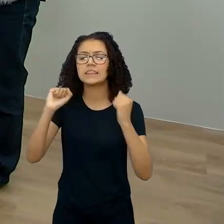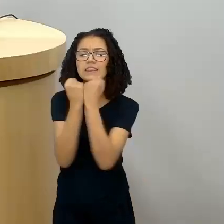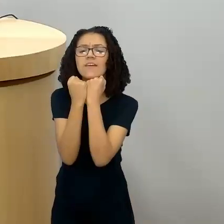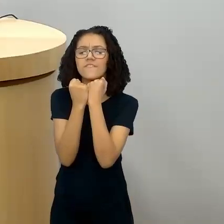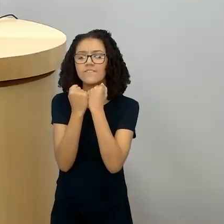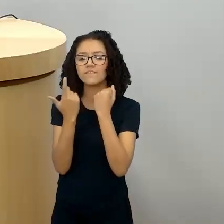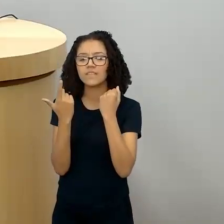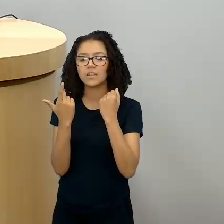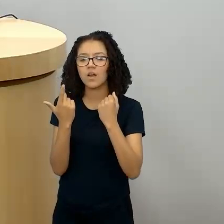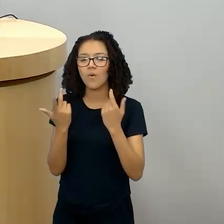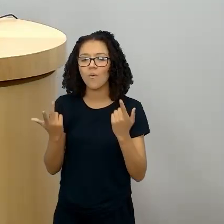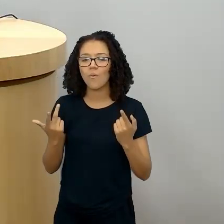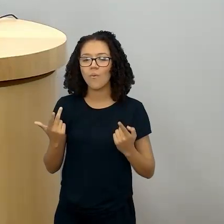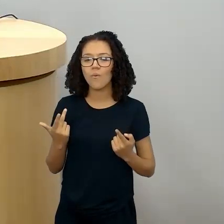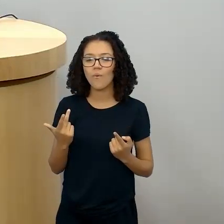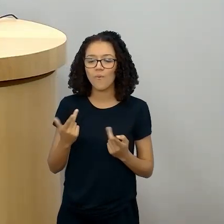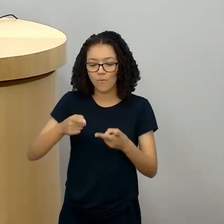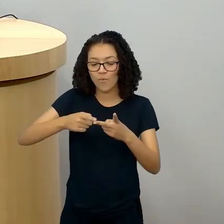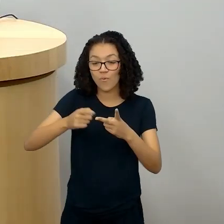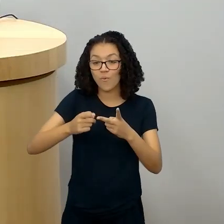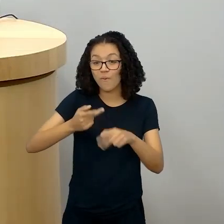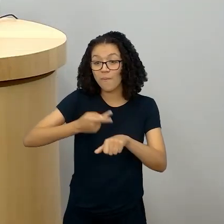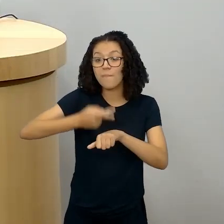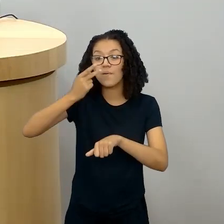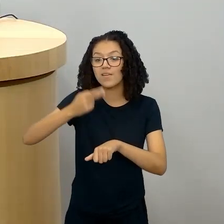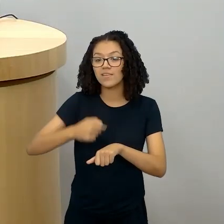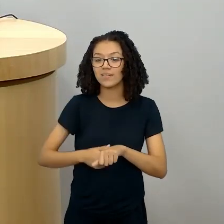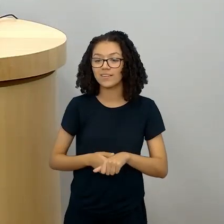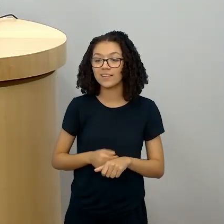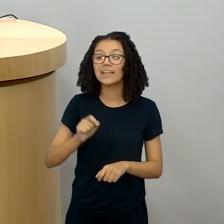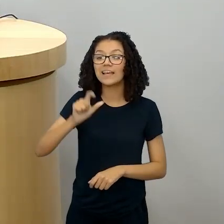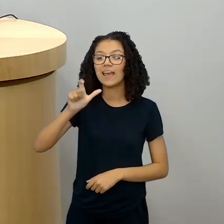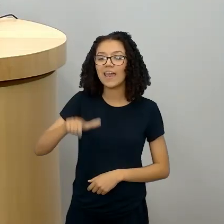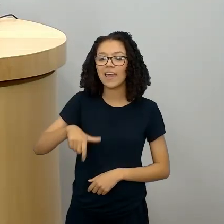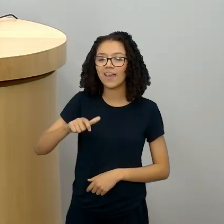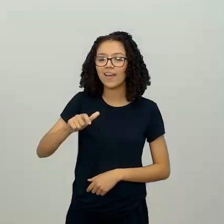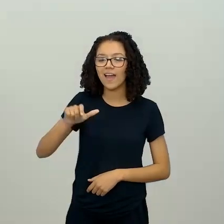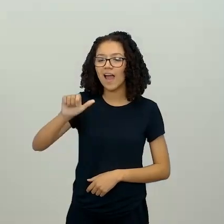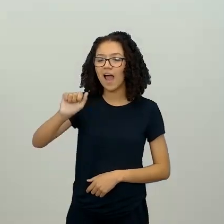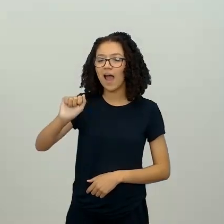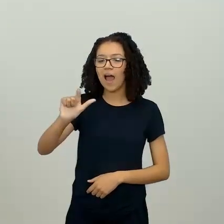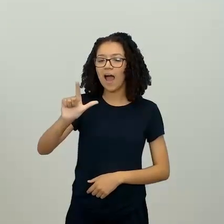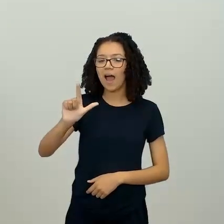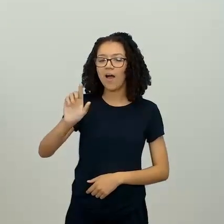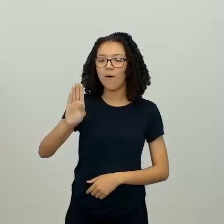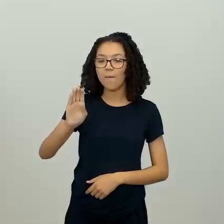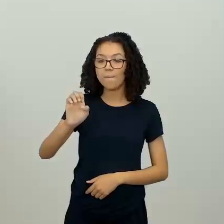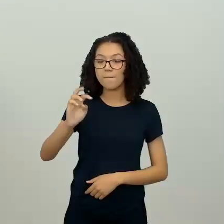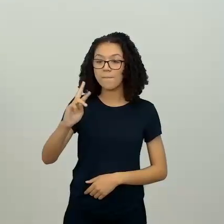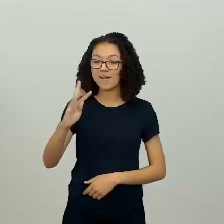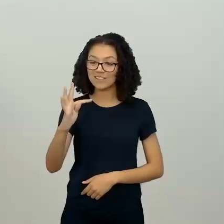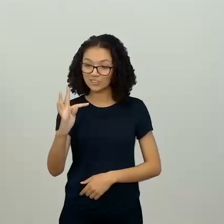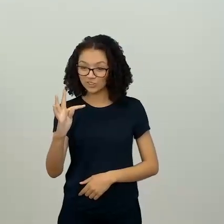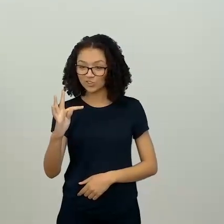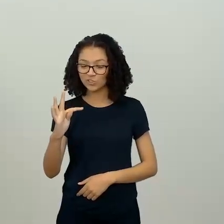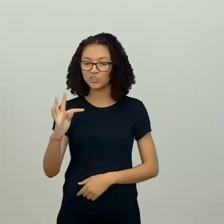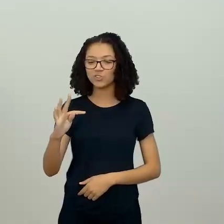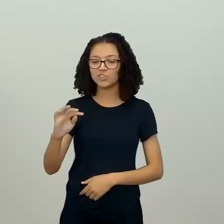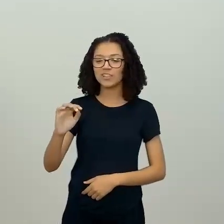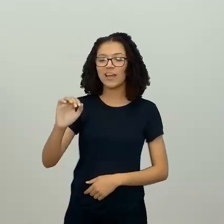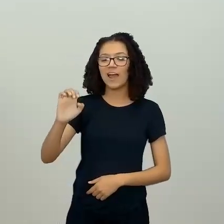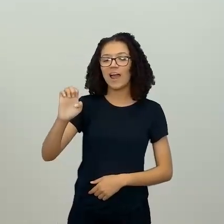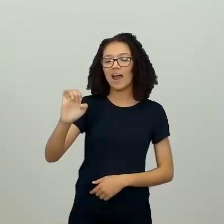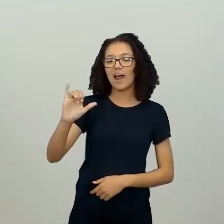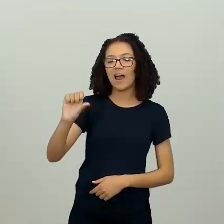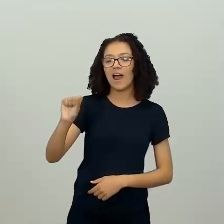esse prêmio? Esse segundo prêmio Nobel? Albert Einstein. Albert Einstein falou que a vida amorosa dela não tinha